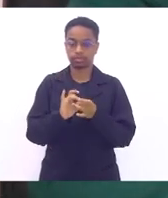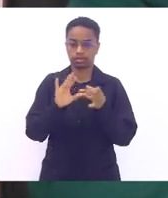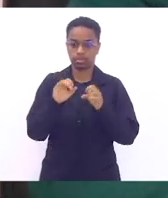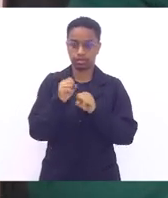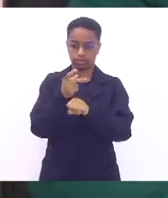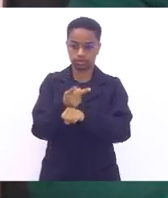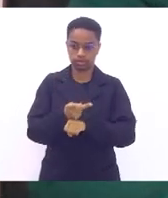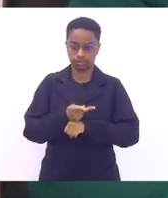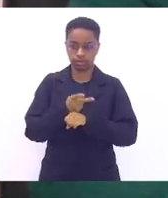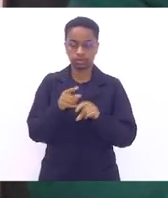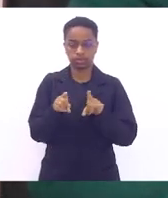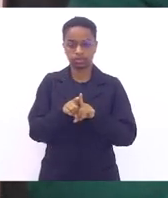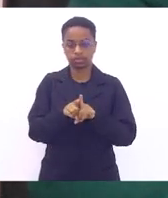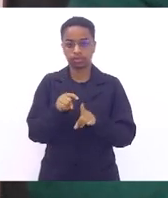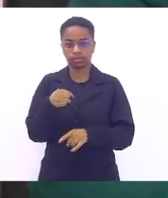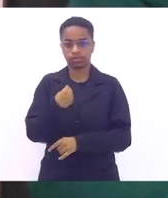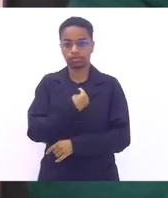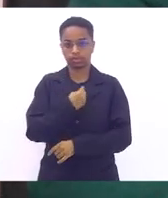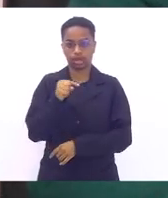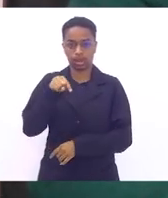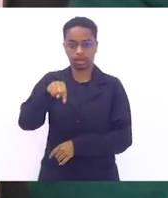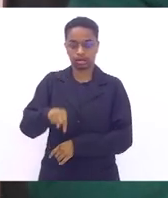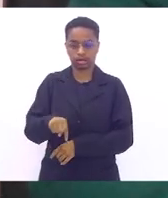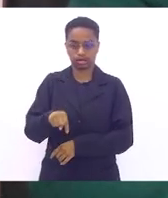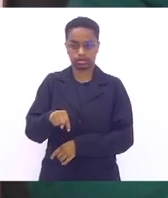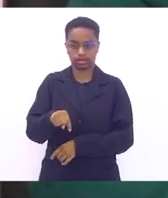aqui completamente